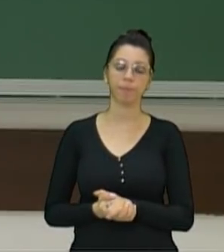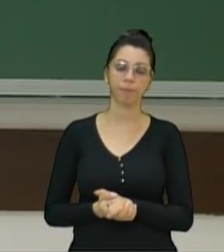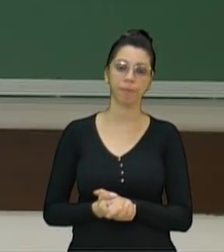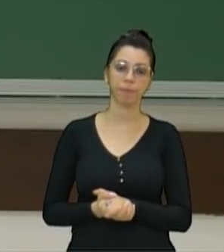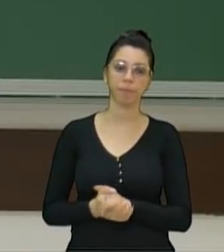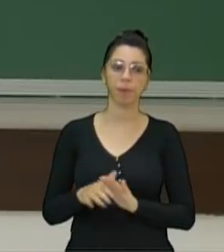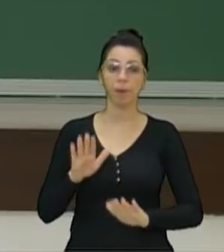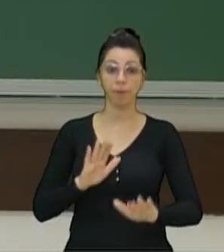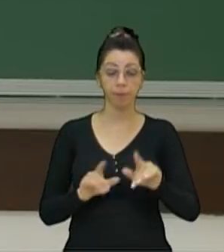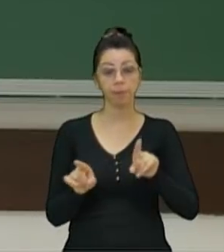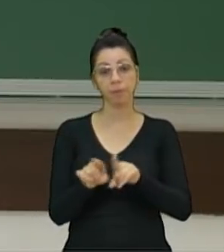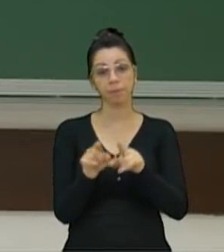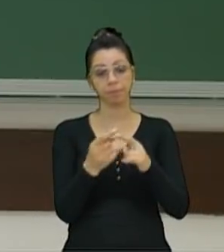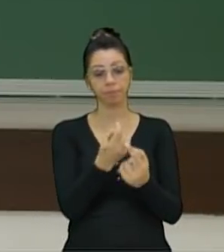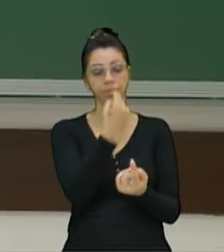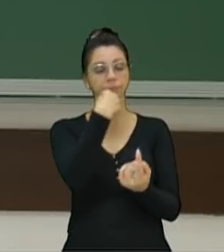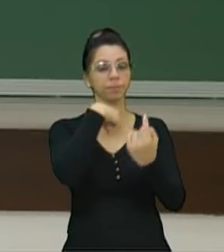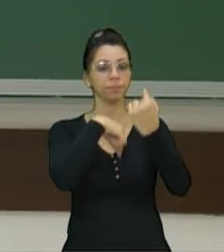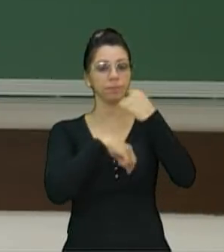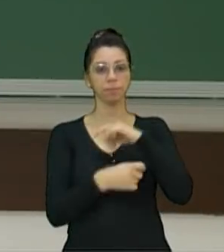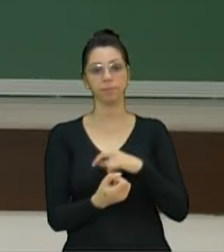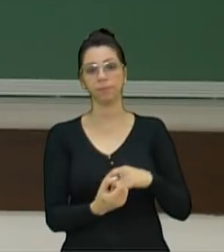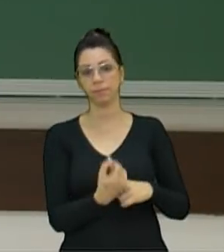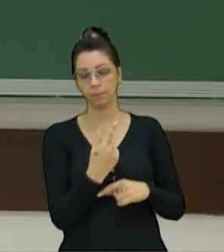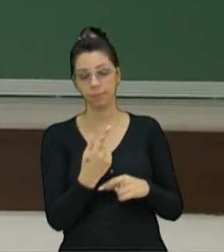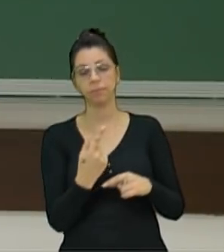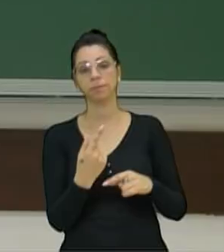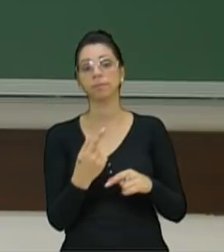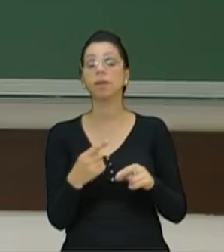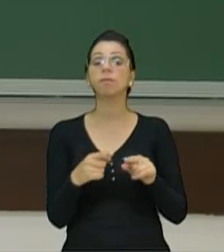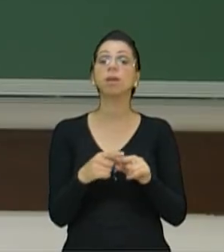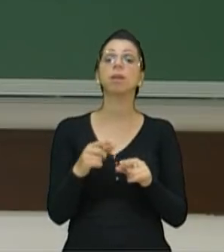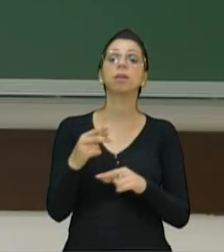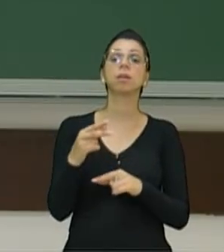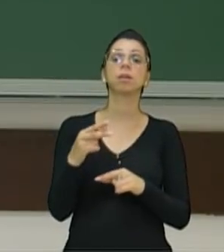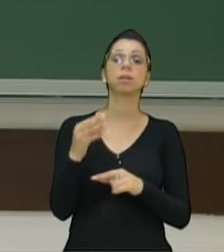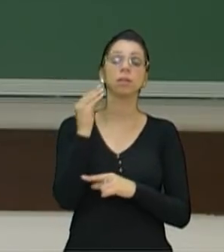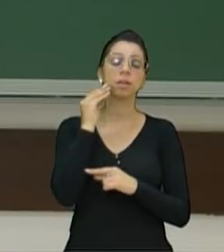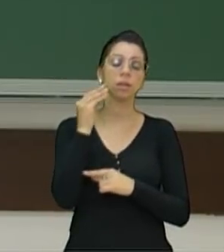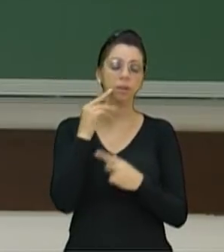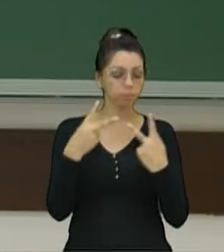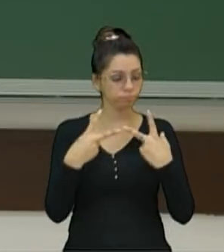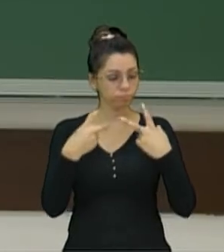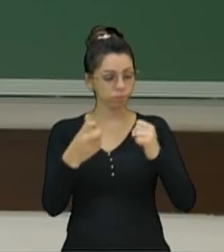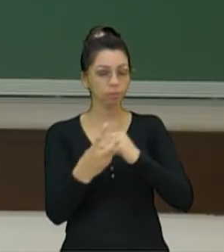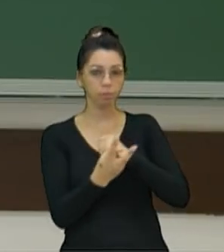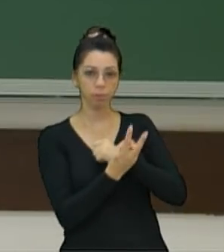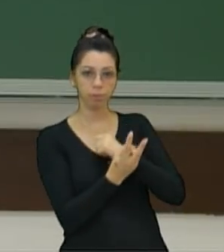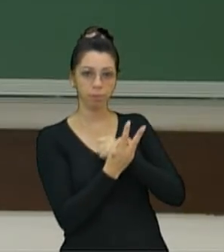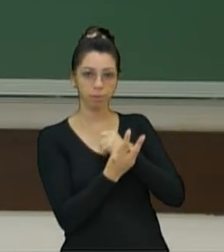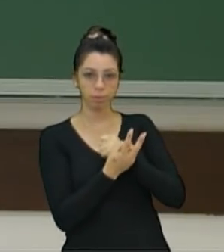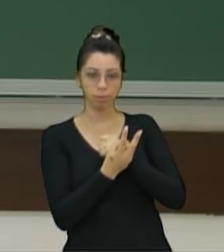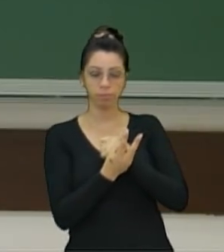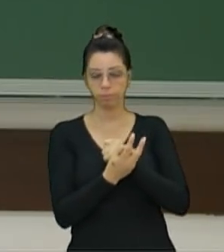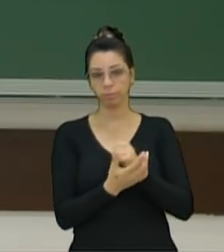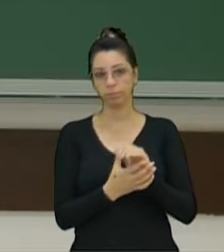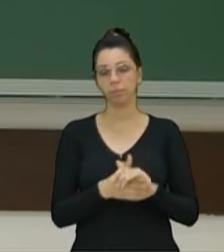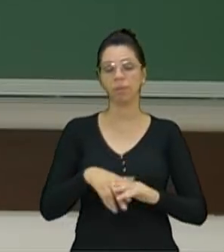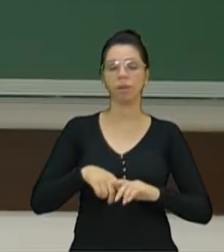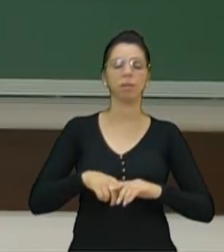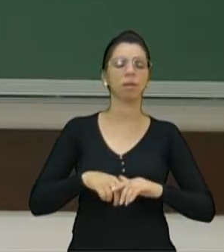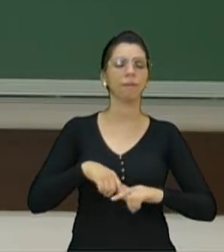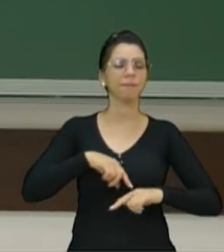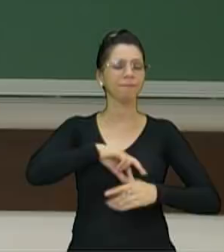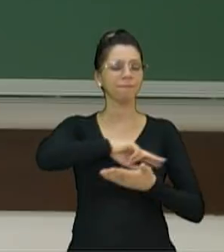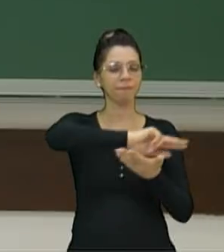ingerir algum material estranho, elas também vão tentar identificar aí e te proteger, tá? Então, nós temos várias formas